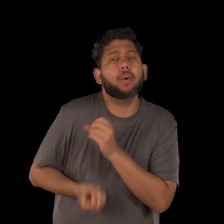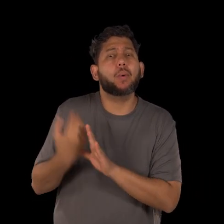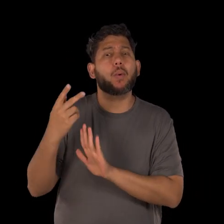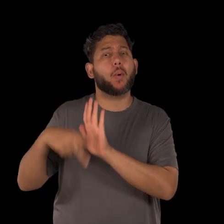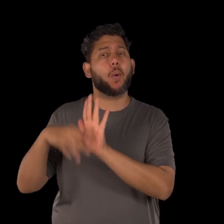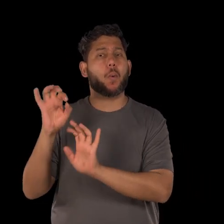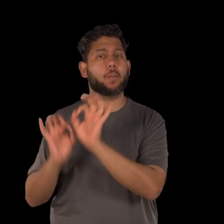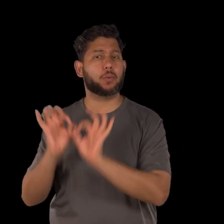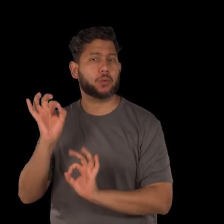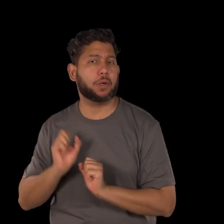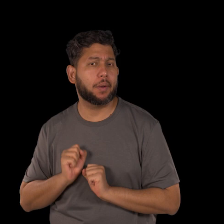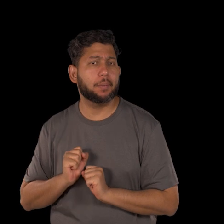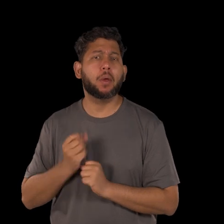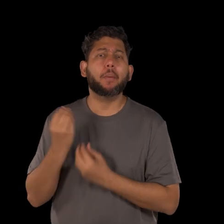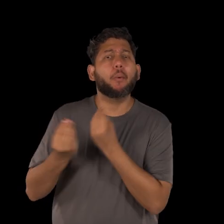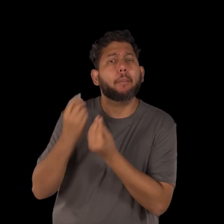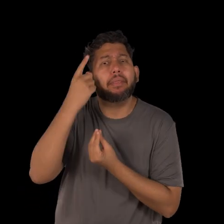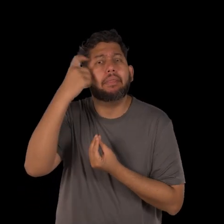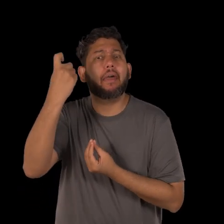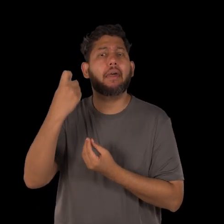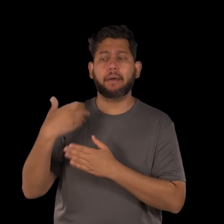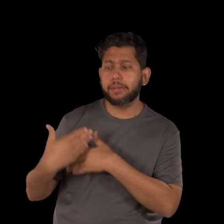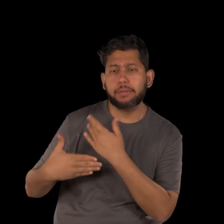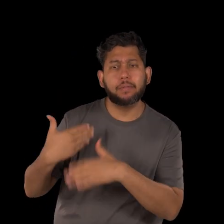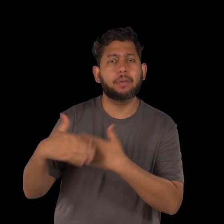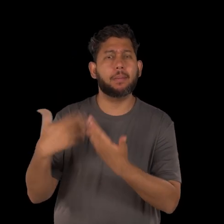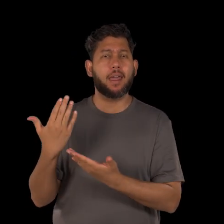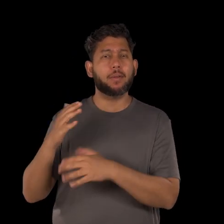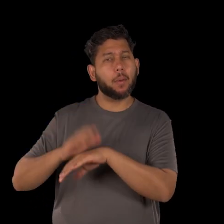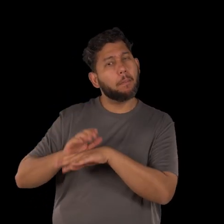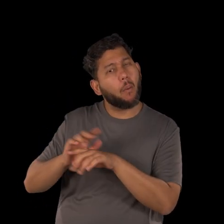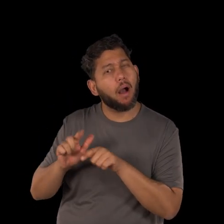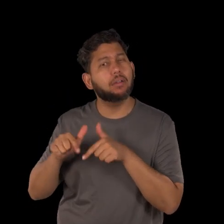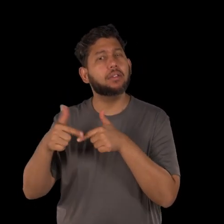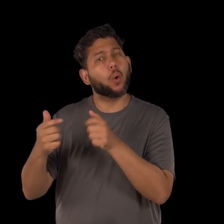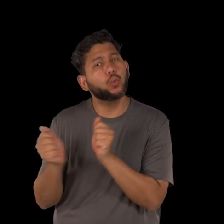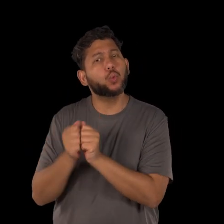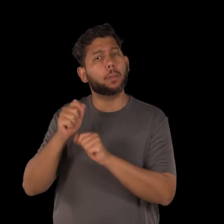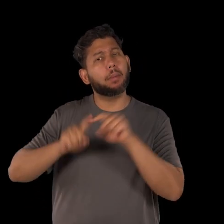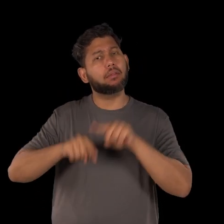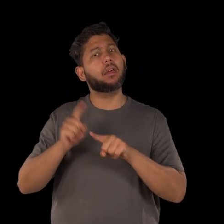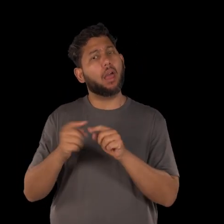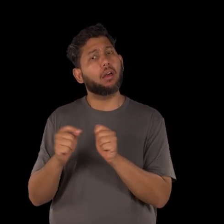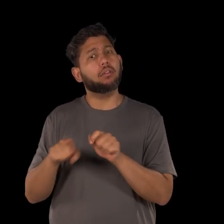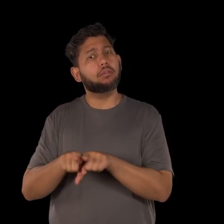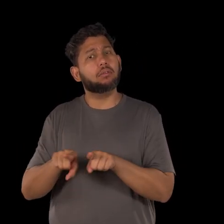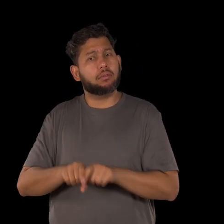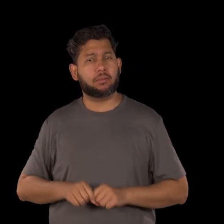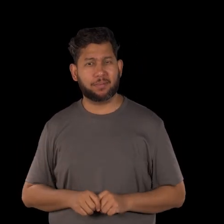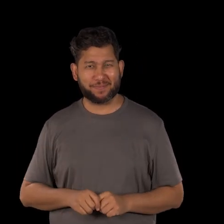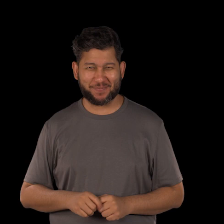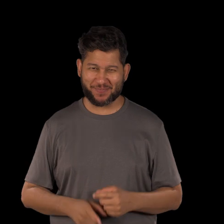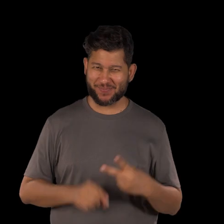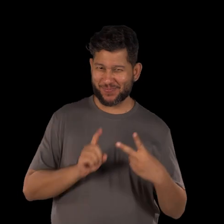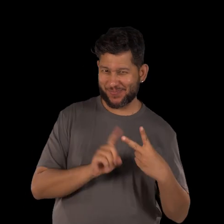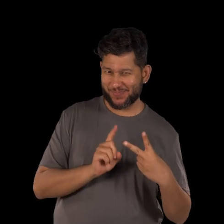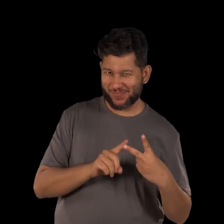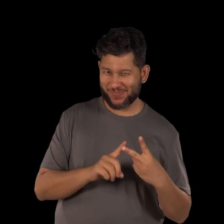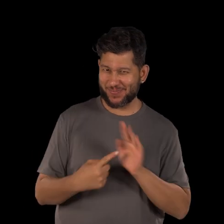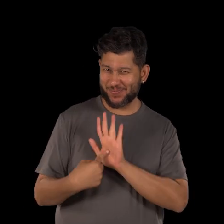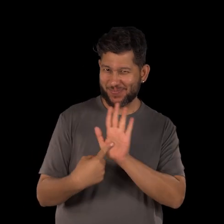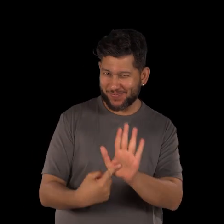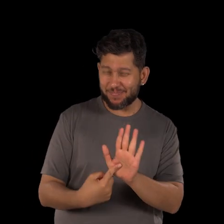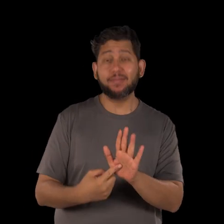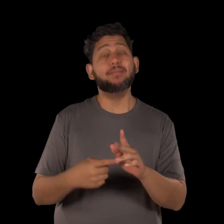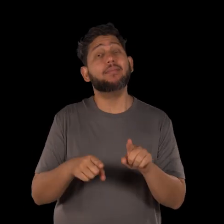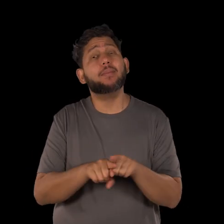projeto, sua ideia, seu desenvolvimento e outras ações conjuntas ao material. Na segunda parte, vamos